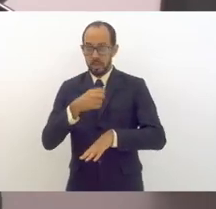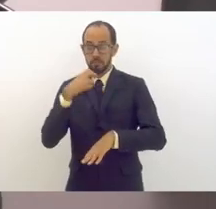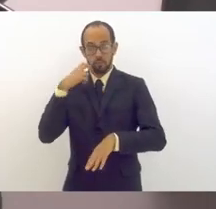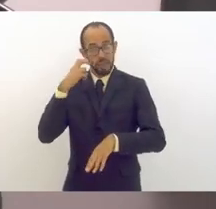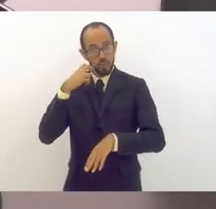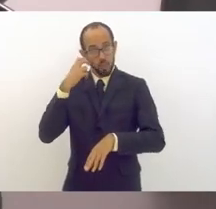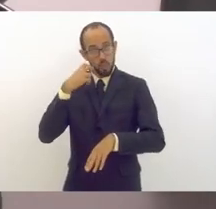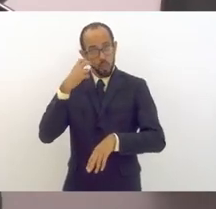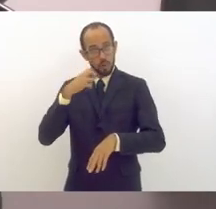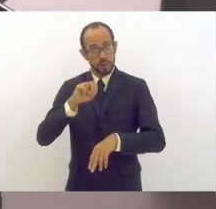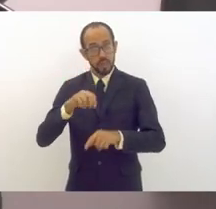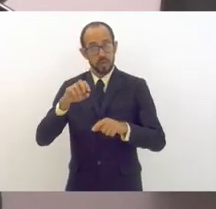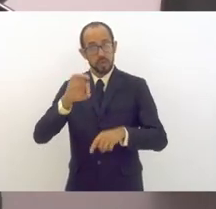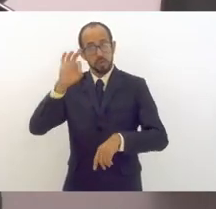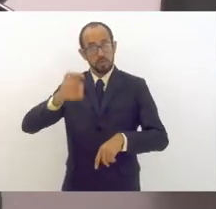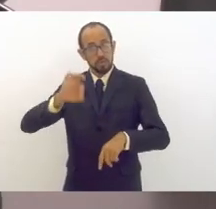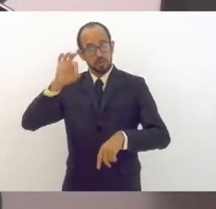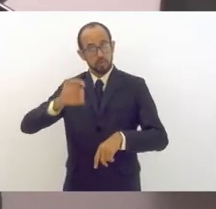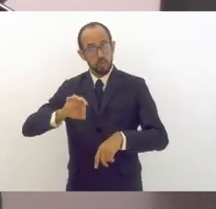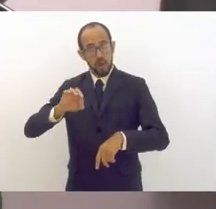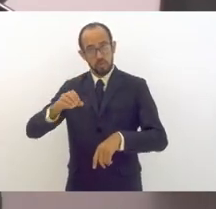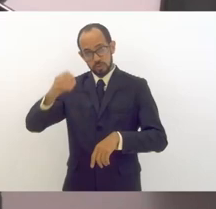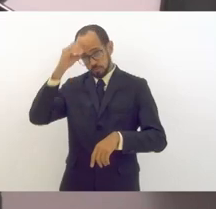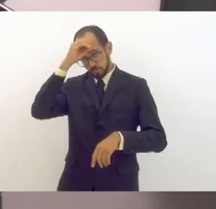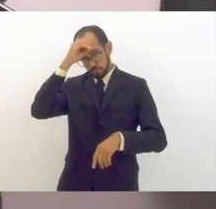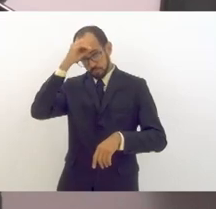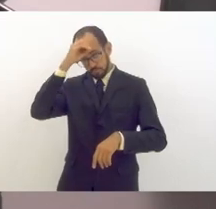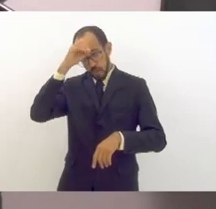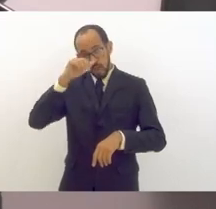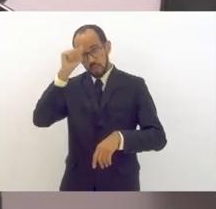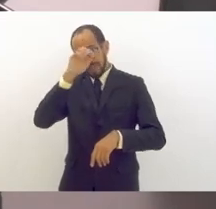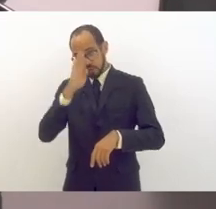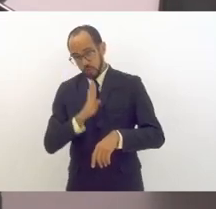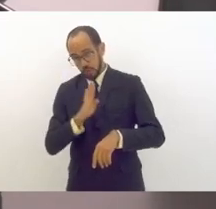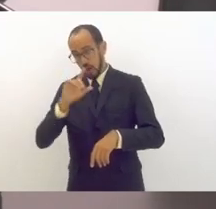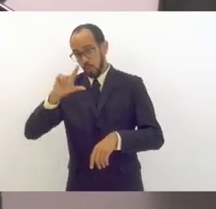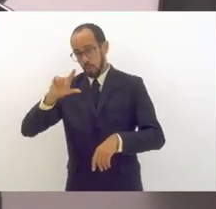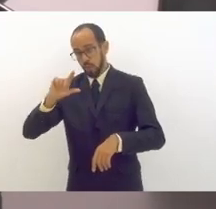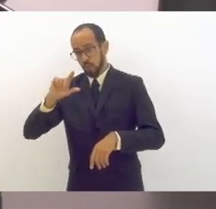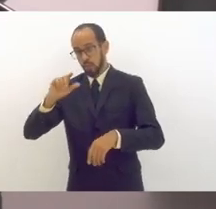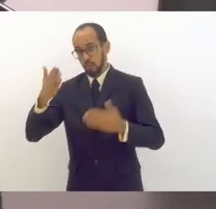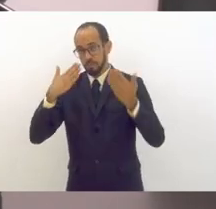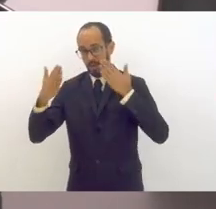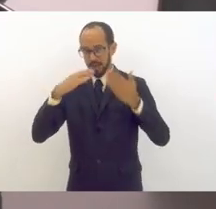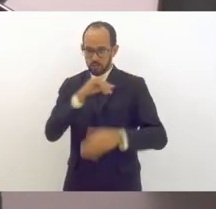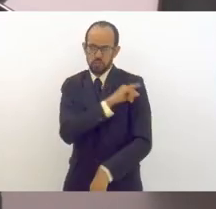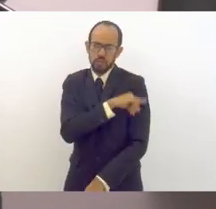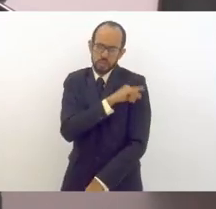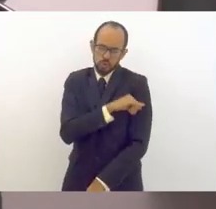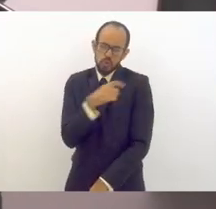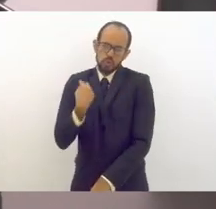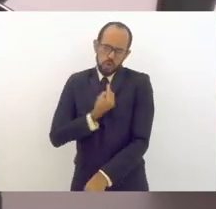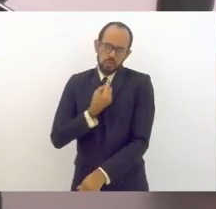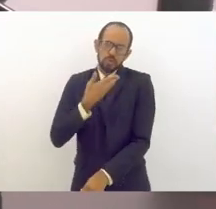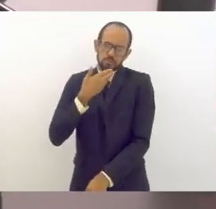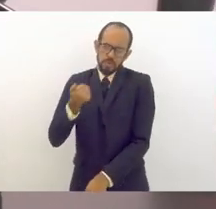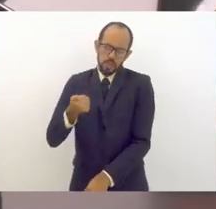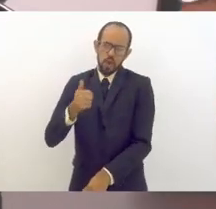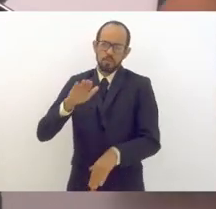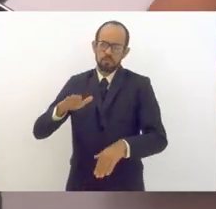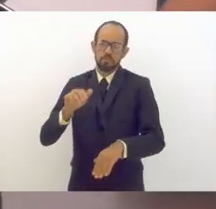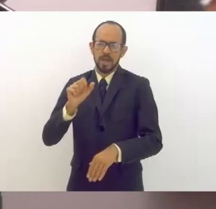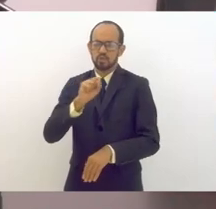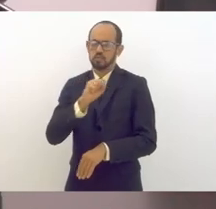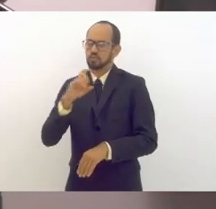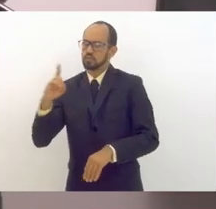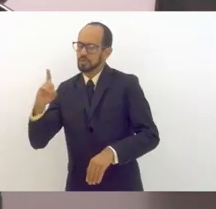relação à taxa de analfabetismo, né? Apesar de nacionalmente estar menor, a gente ainda não é a região sudeste, não estamos